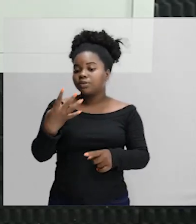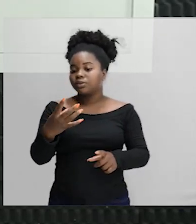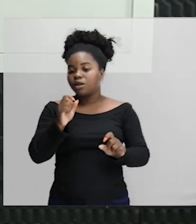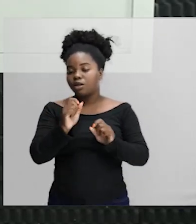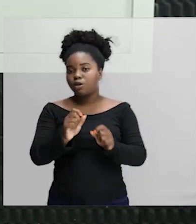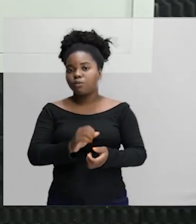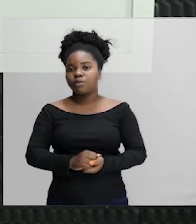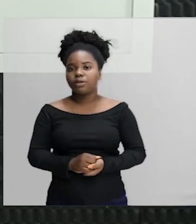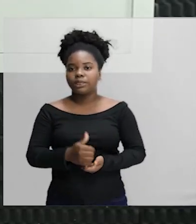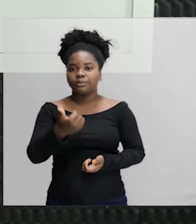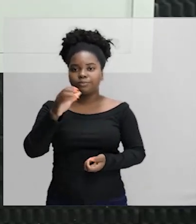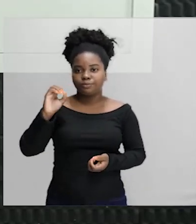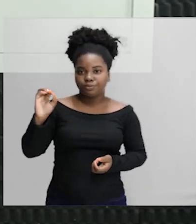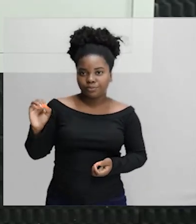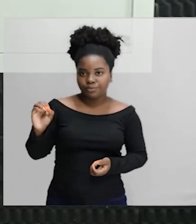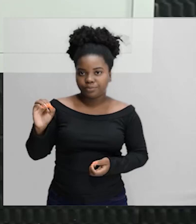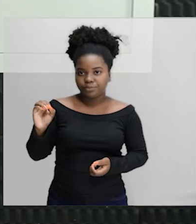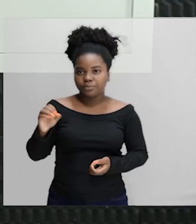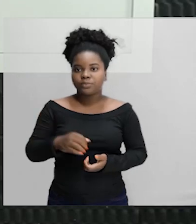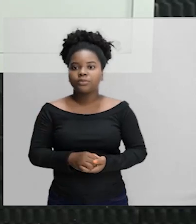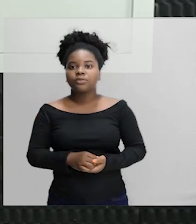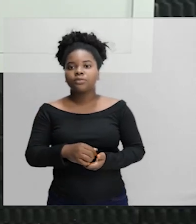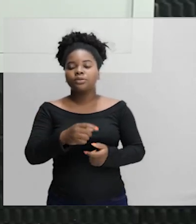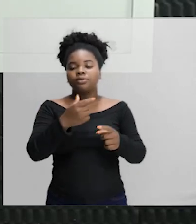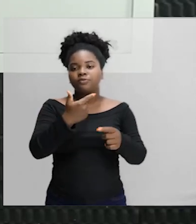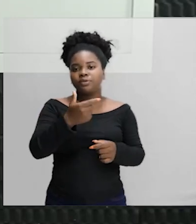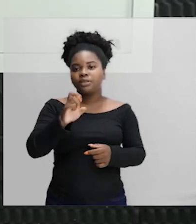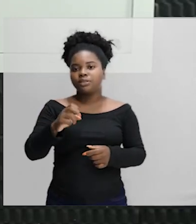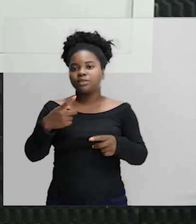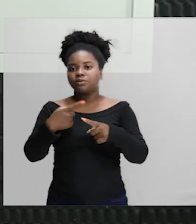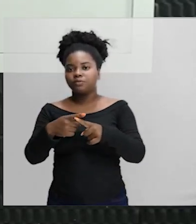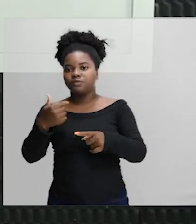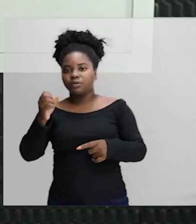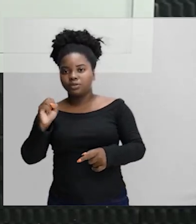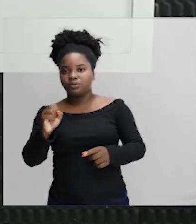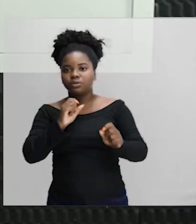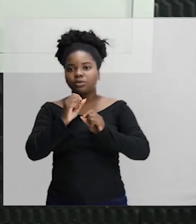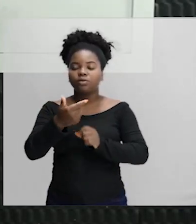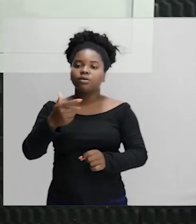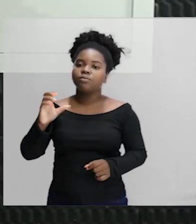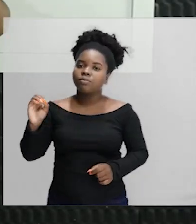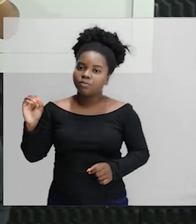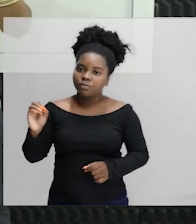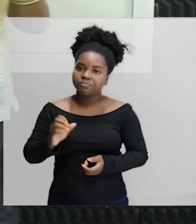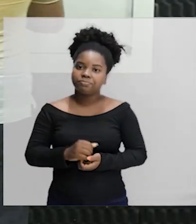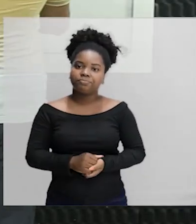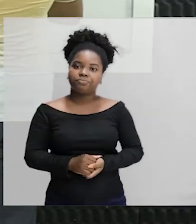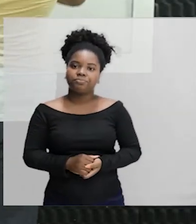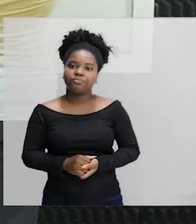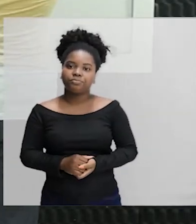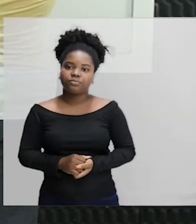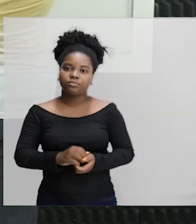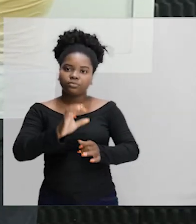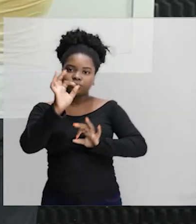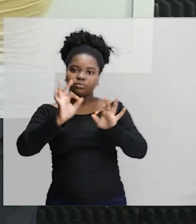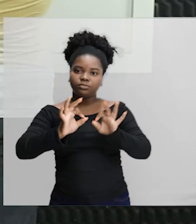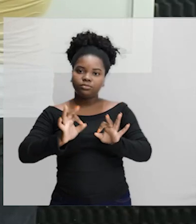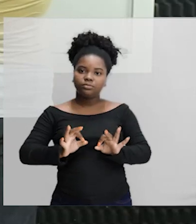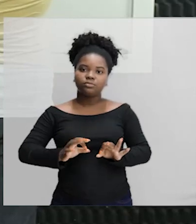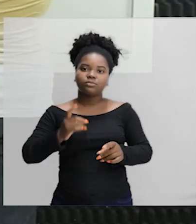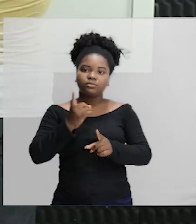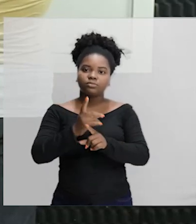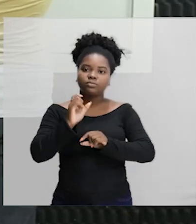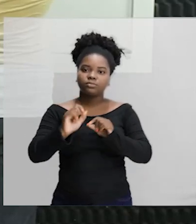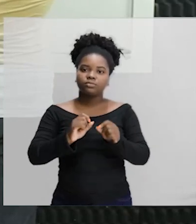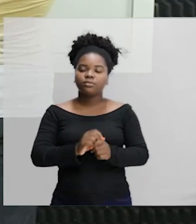4 é 100. Então, 25 vezes 8 é 200, né? Então, sem fazer continha, nós vamos